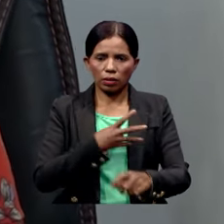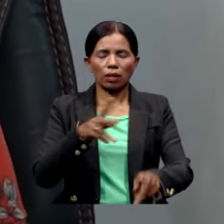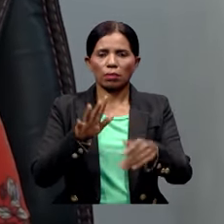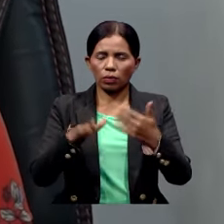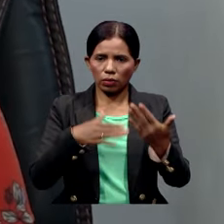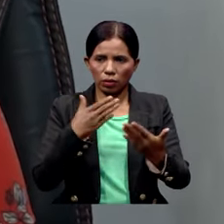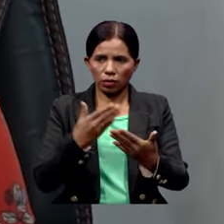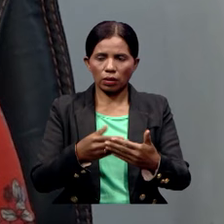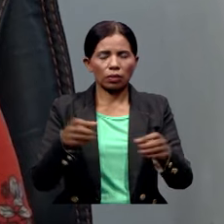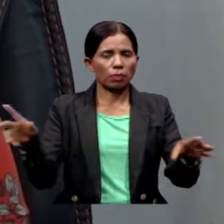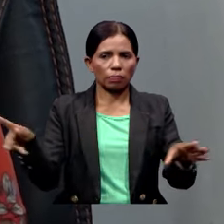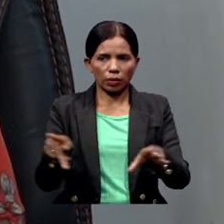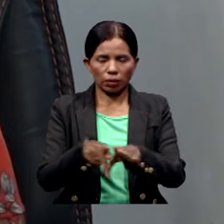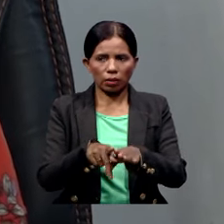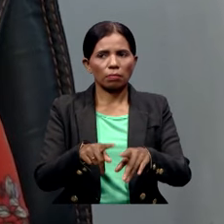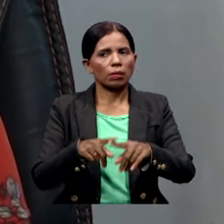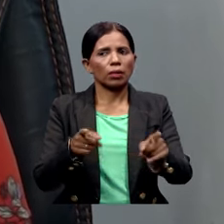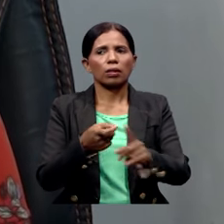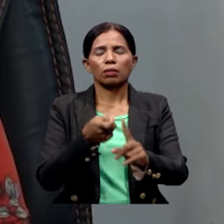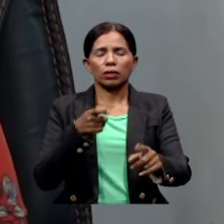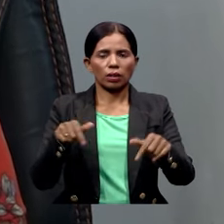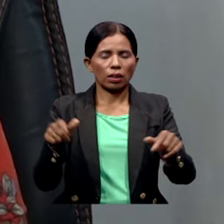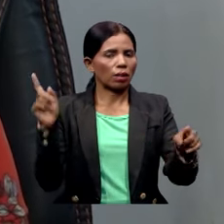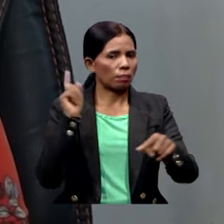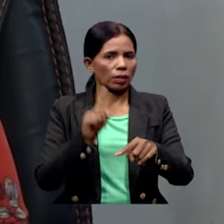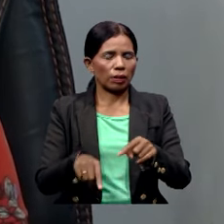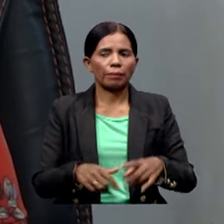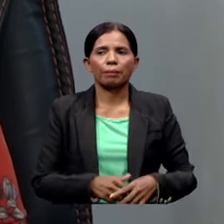comunidade hotu hat bele participa. Mas li us ne la bele, a não ida ne